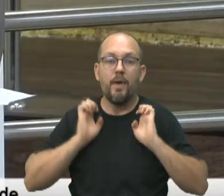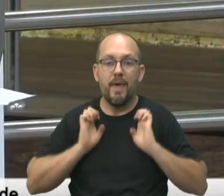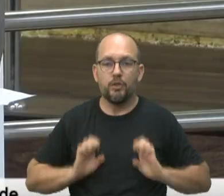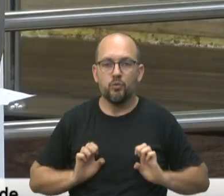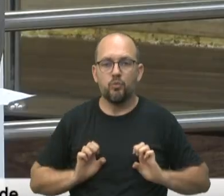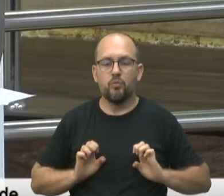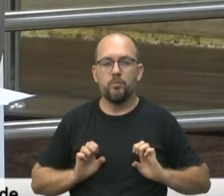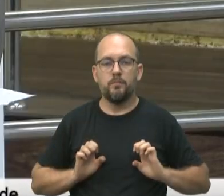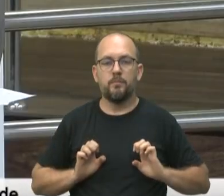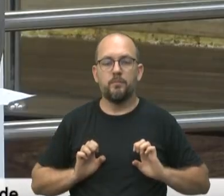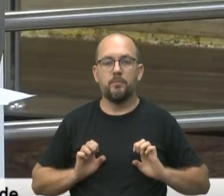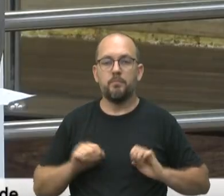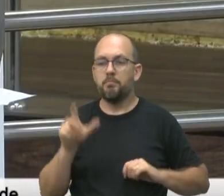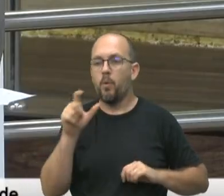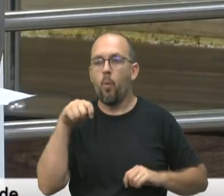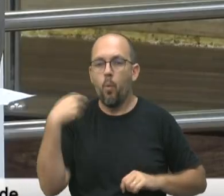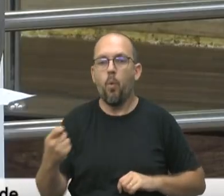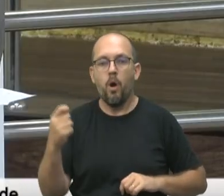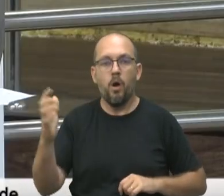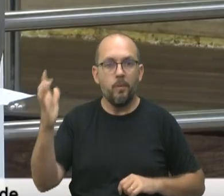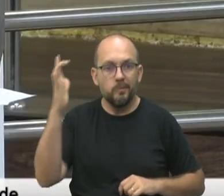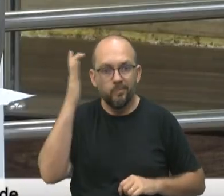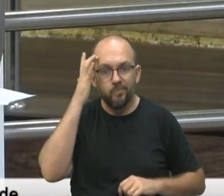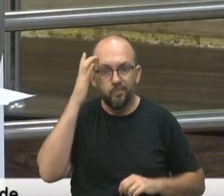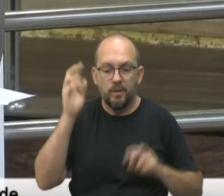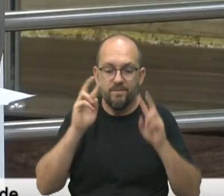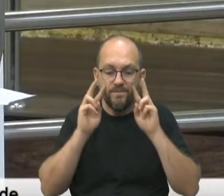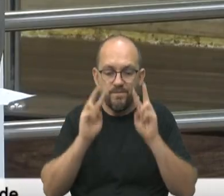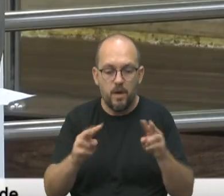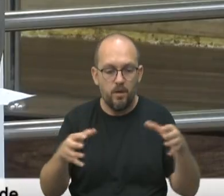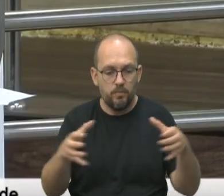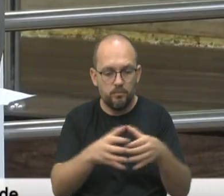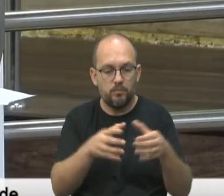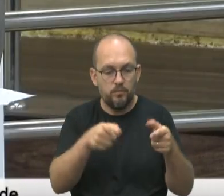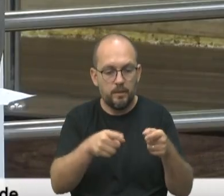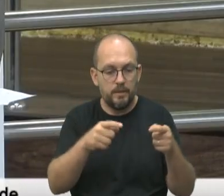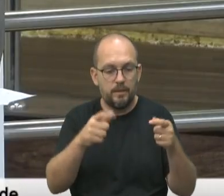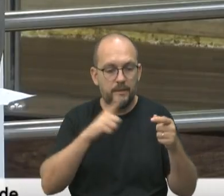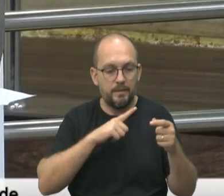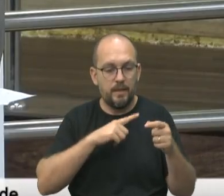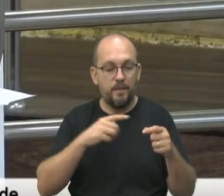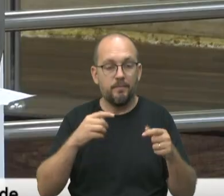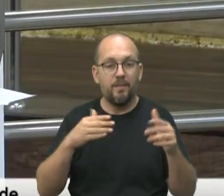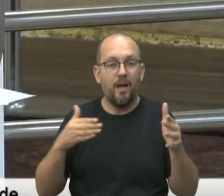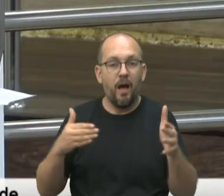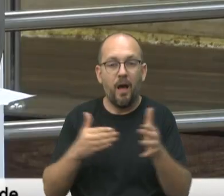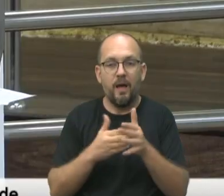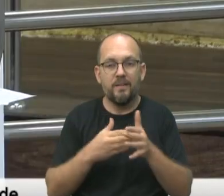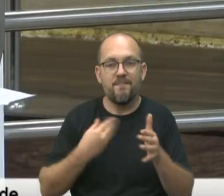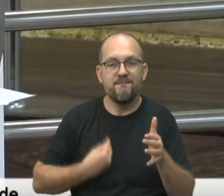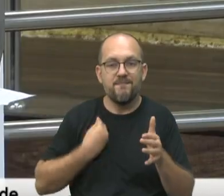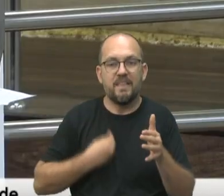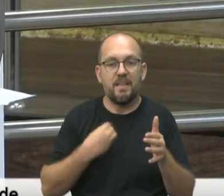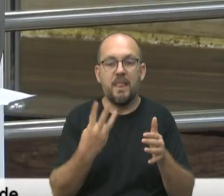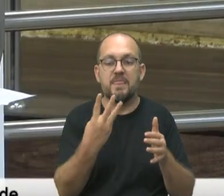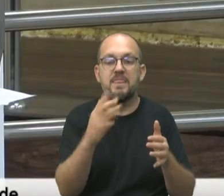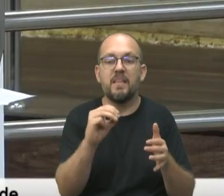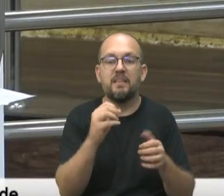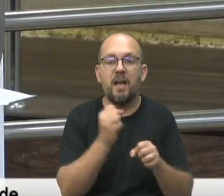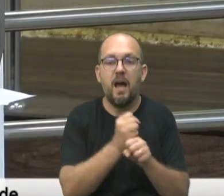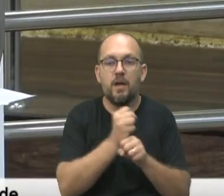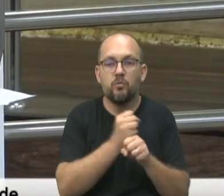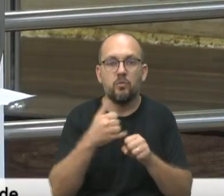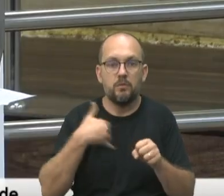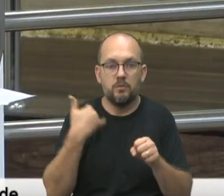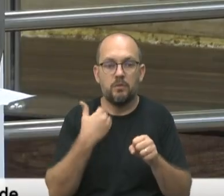ter o imperativo moral de ver que um segmento da população tem expectativa de vida de 30 anos e se indignar com isso. Ponto. Isso é o